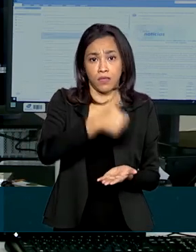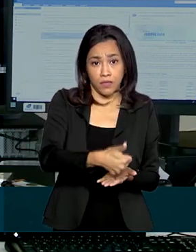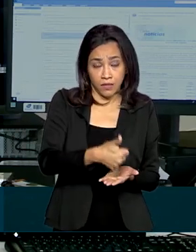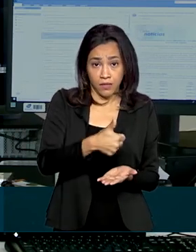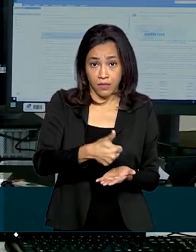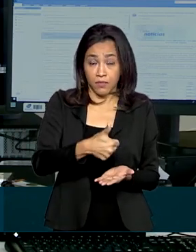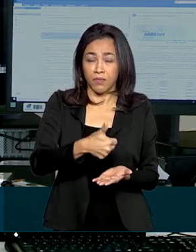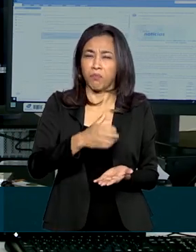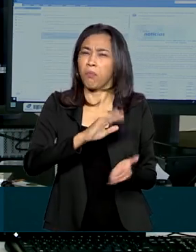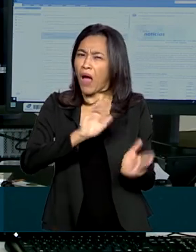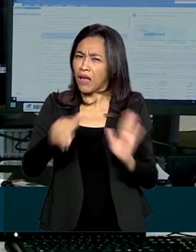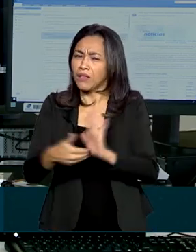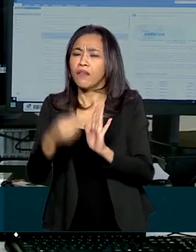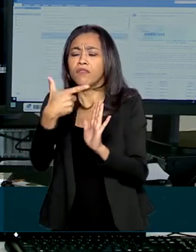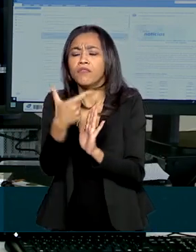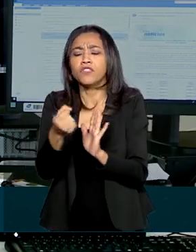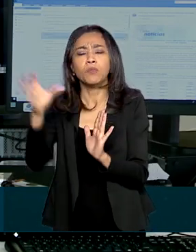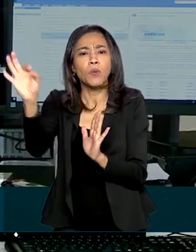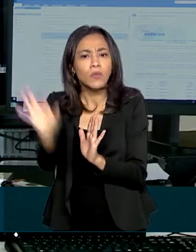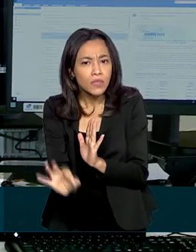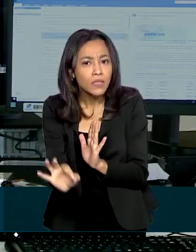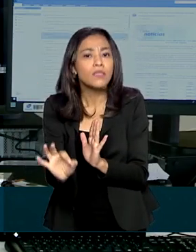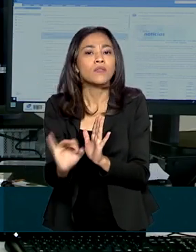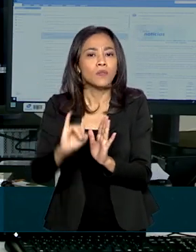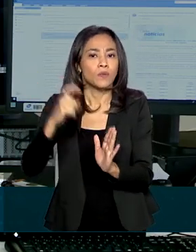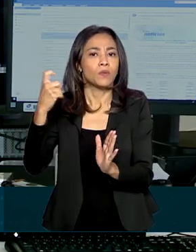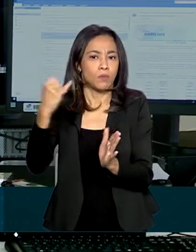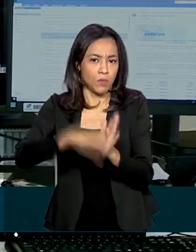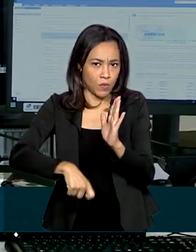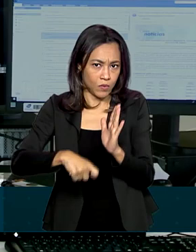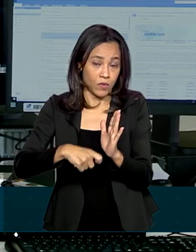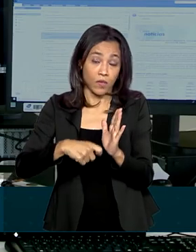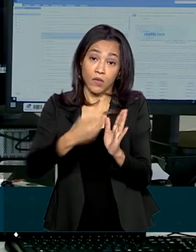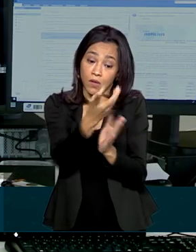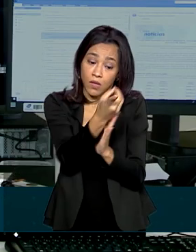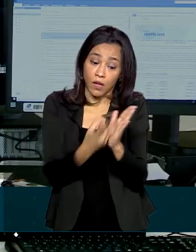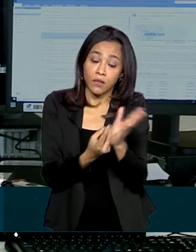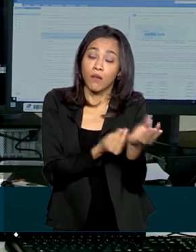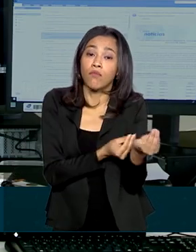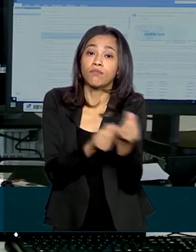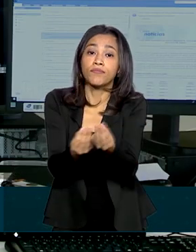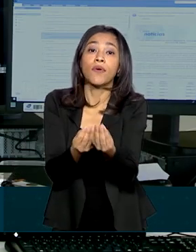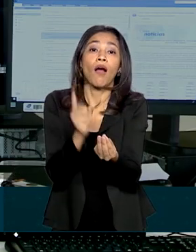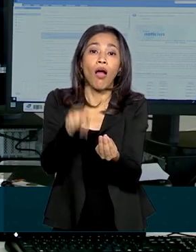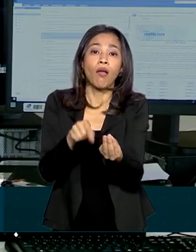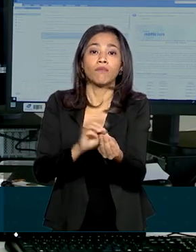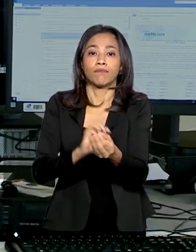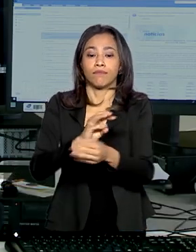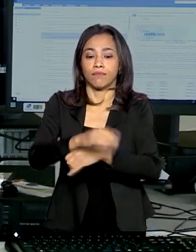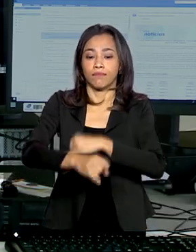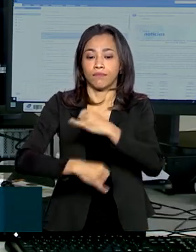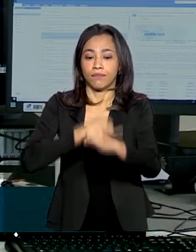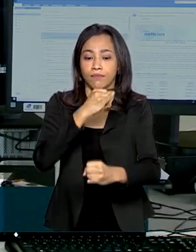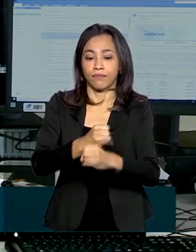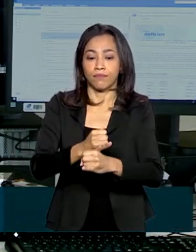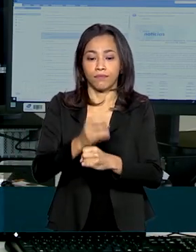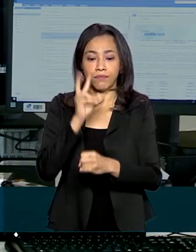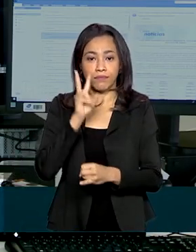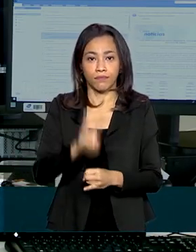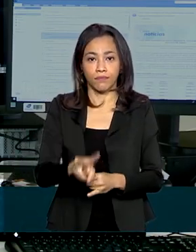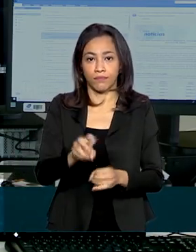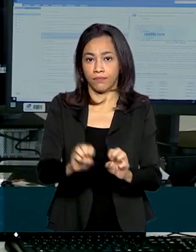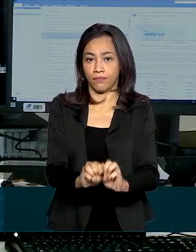podendo chegar a 20% do imposto devido. O envio deve ser feito pela internet, no site da Receita Federal,